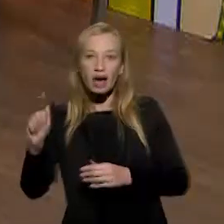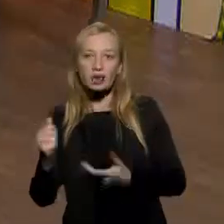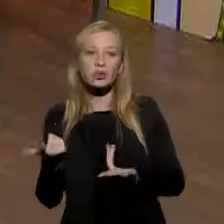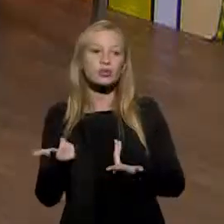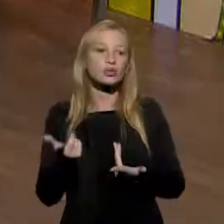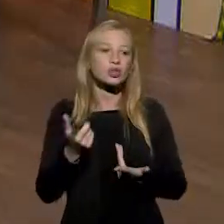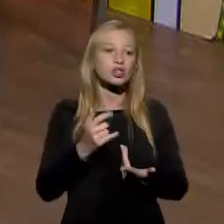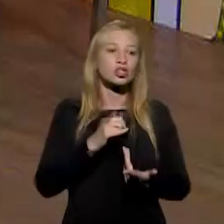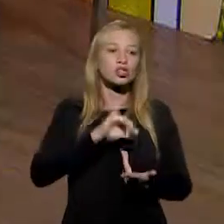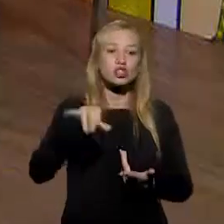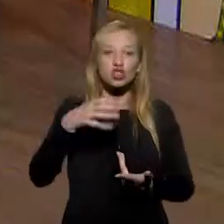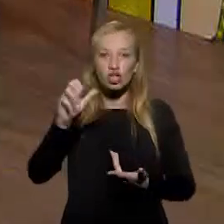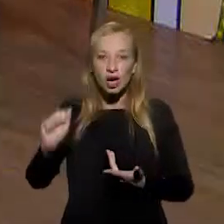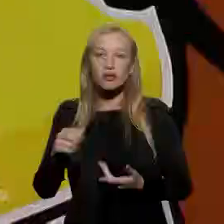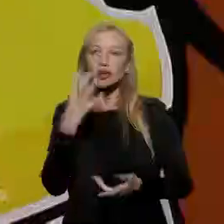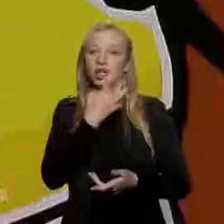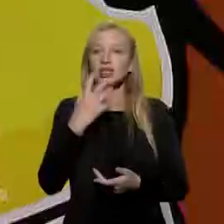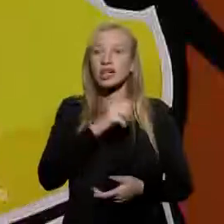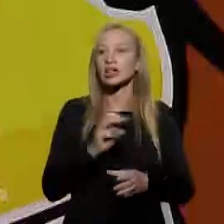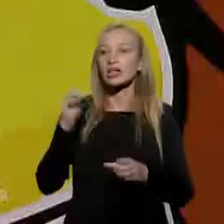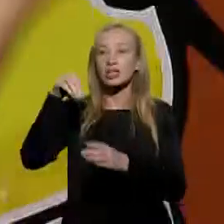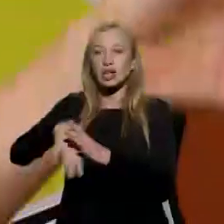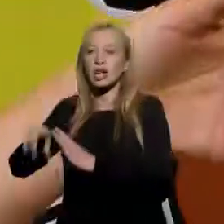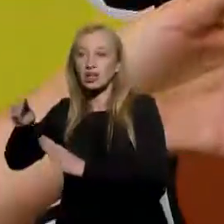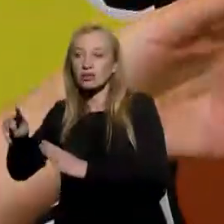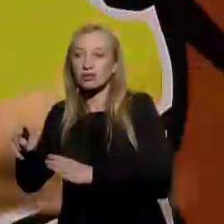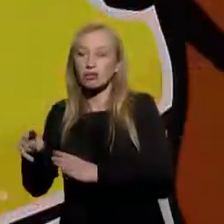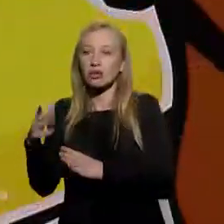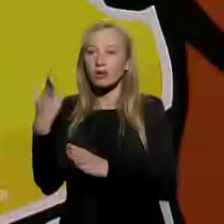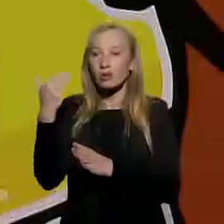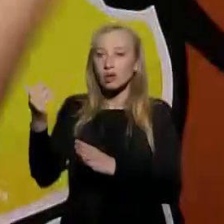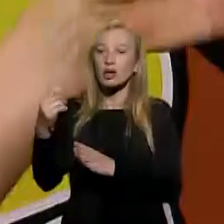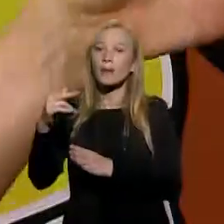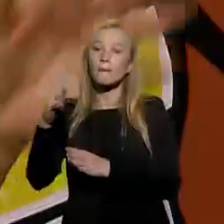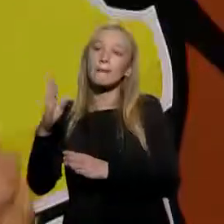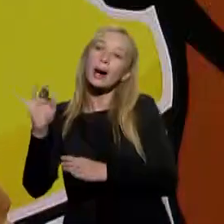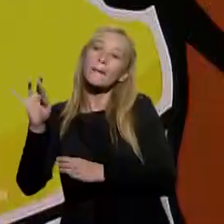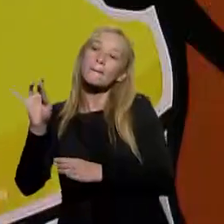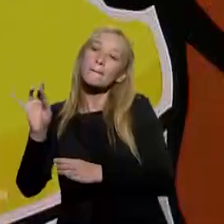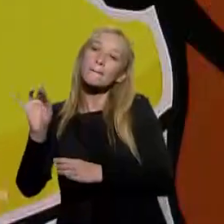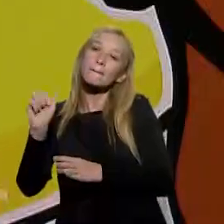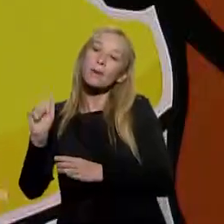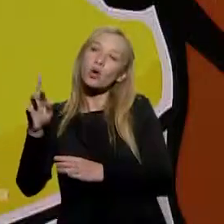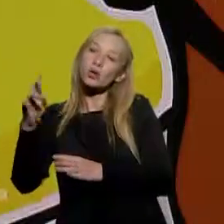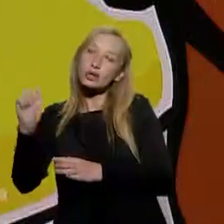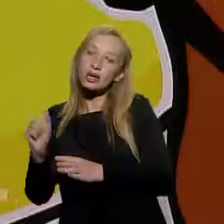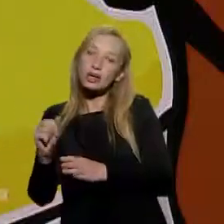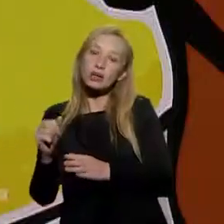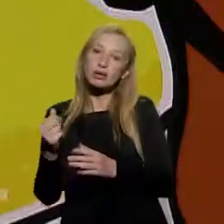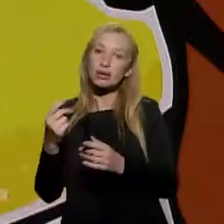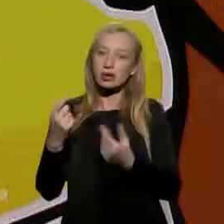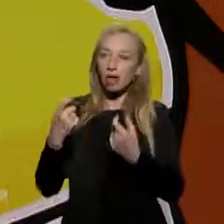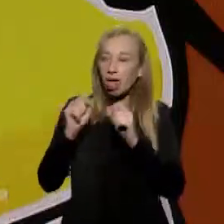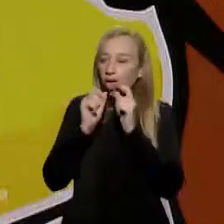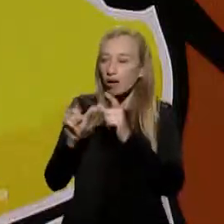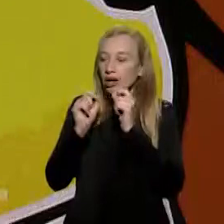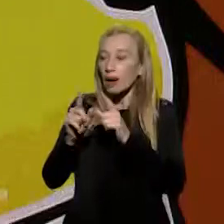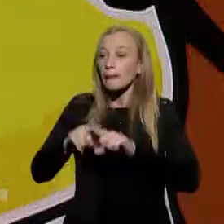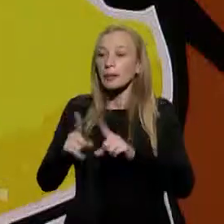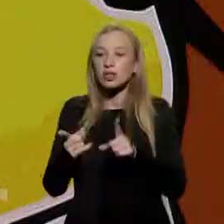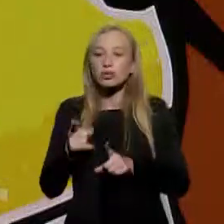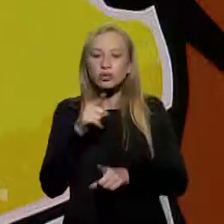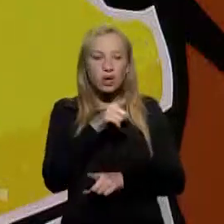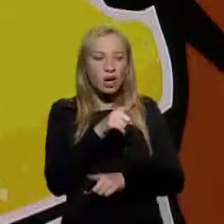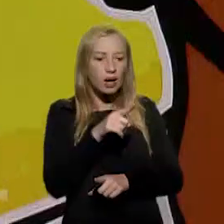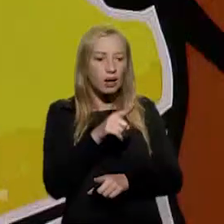das quente foi cantado lá dentro e foi um escândalo na época rui barbosa protestou etc mas depois quando ela